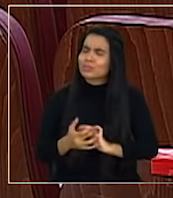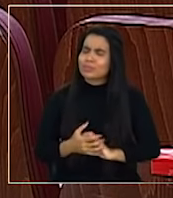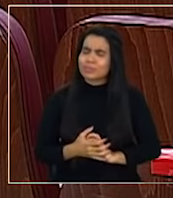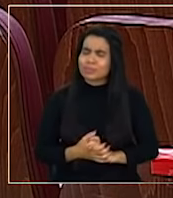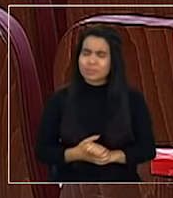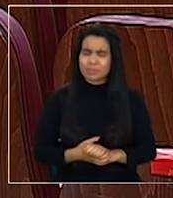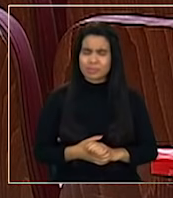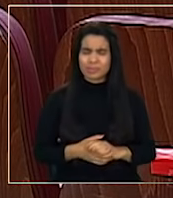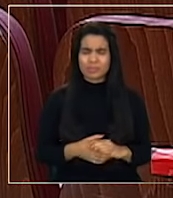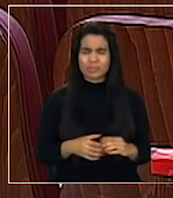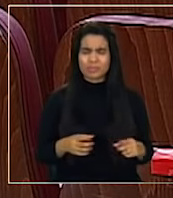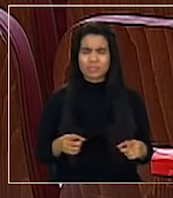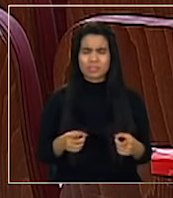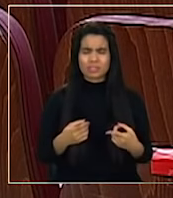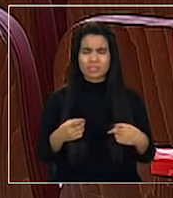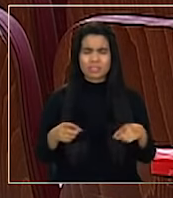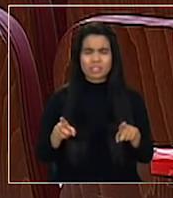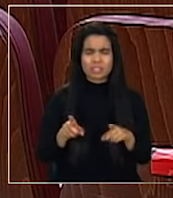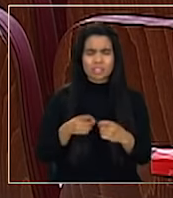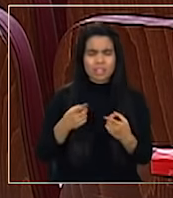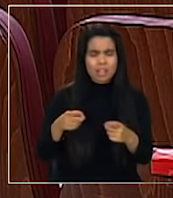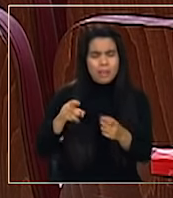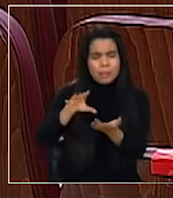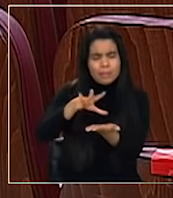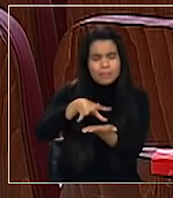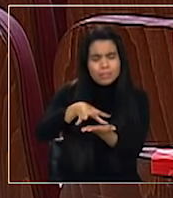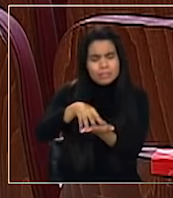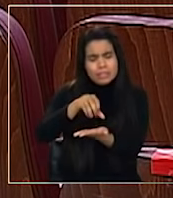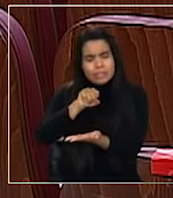Aleluia. Envolto em Tua